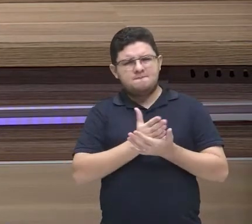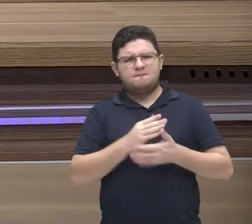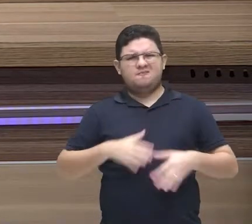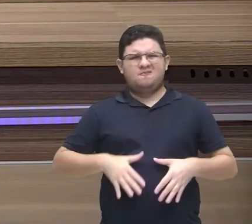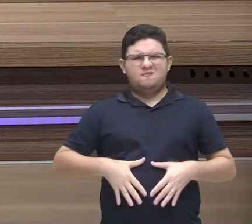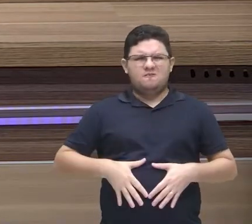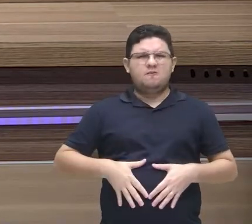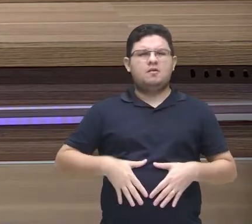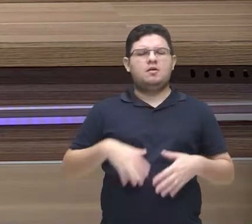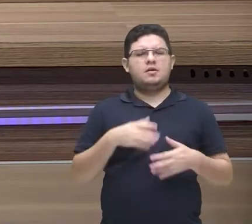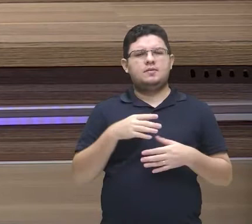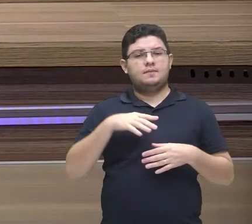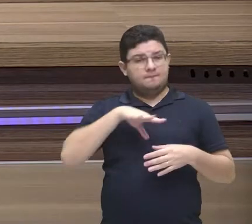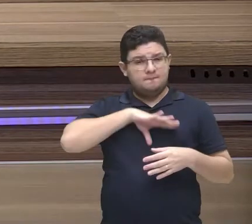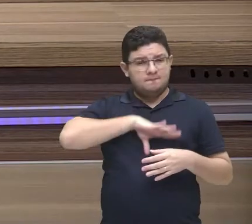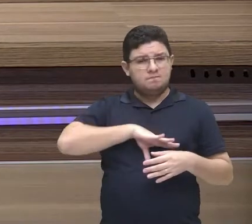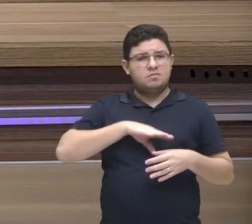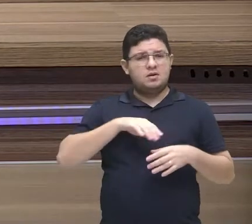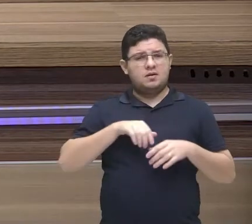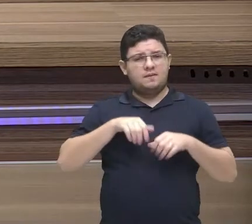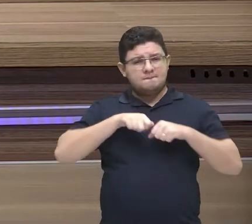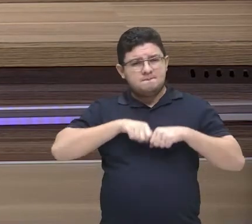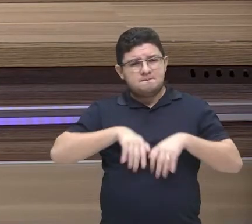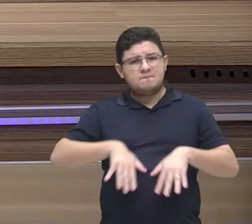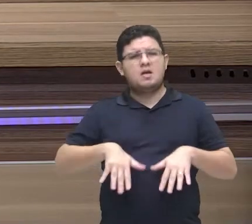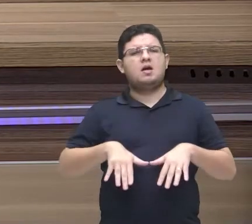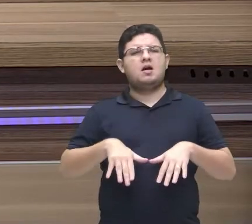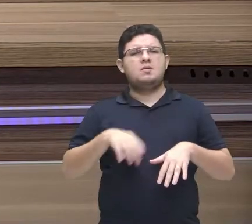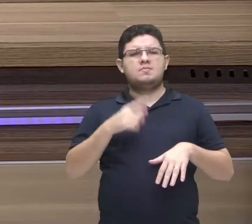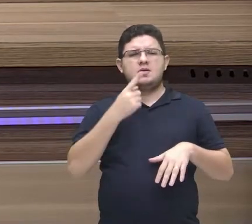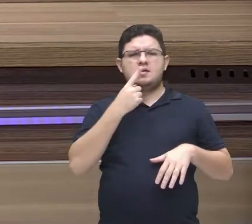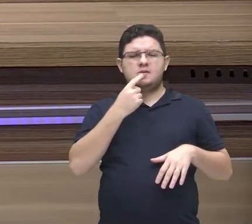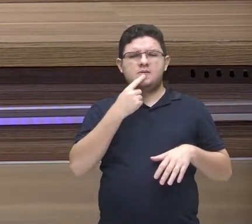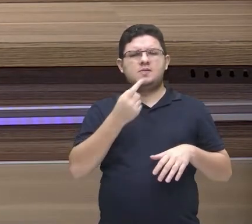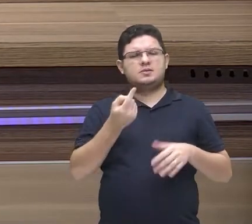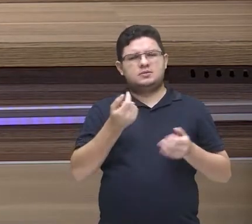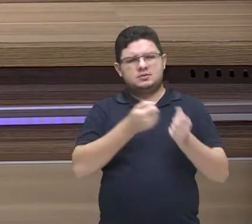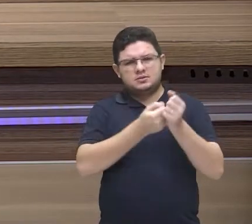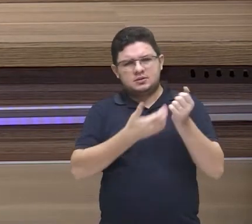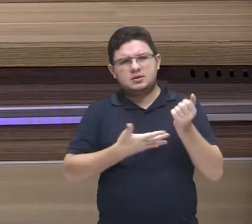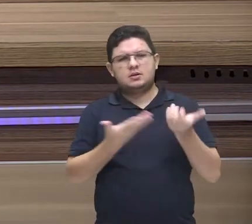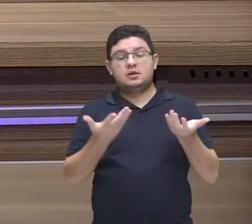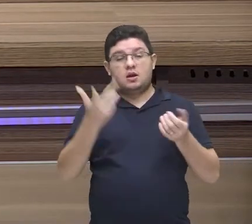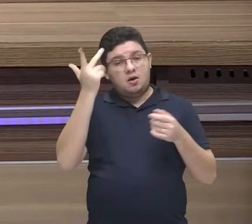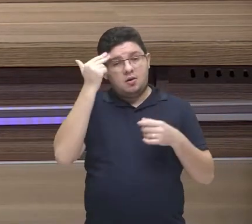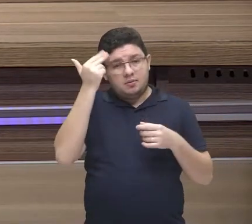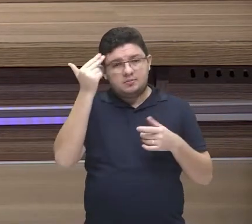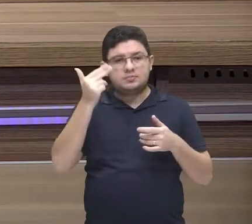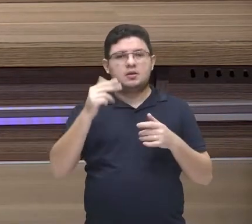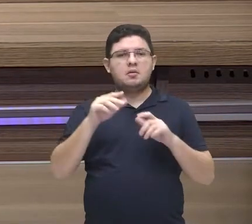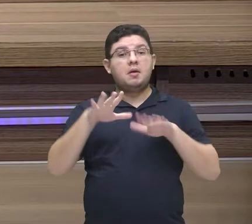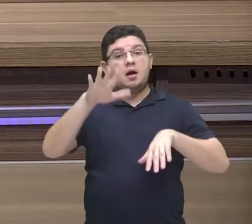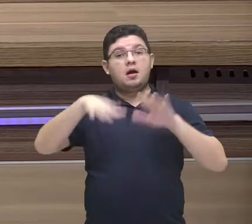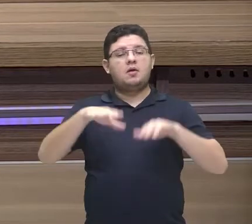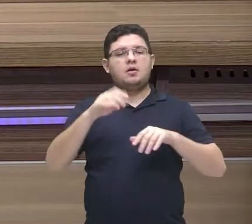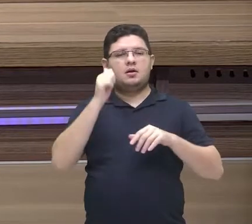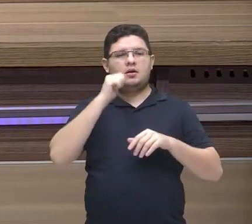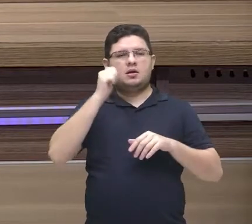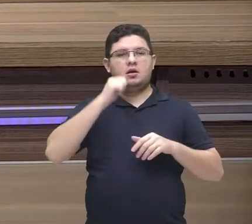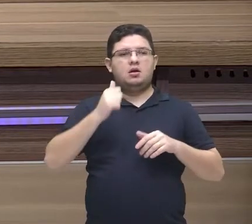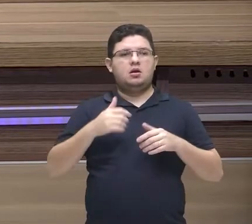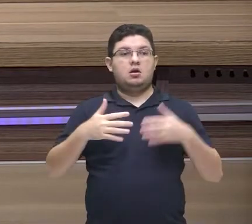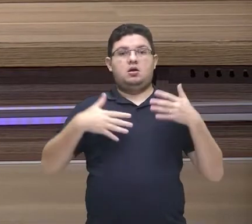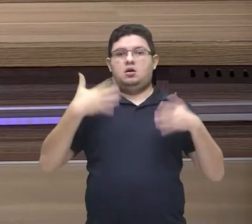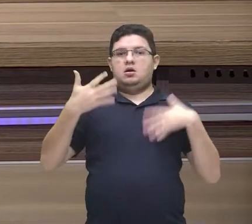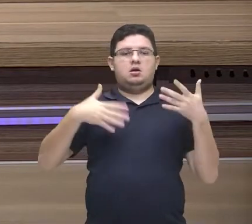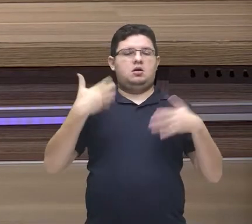ainda são surpreendidas, né? Como é que as meninas podem ser surpreendidas se abertamente se fala, todo mundo fala sobre